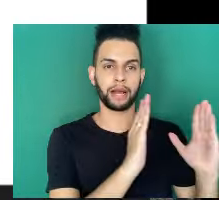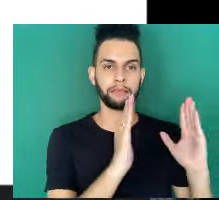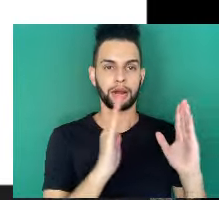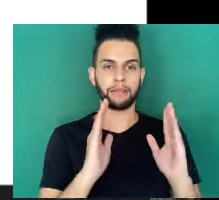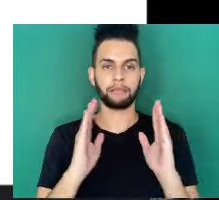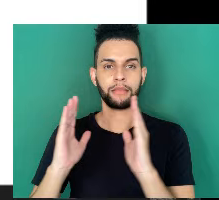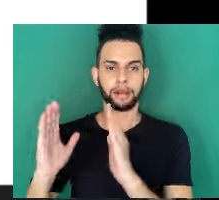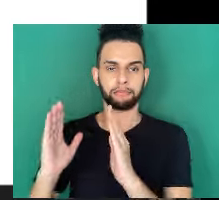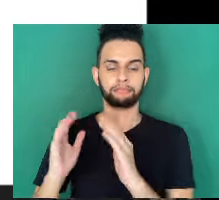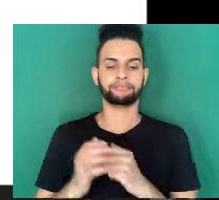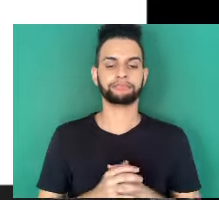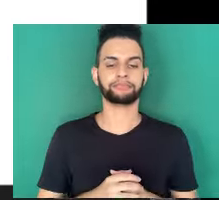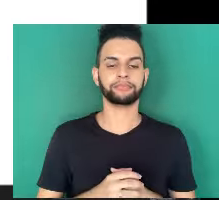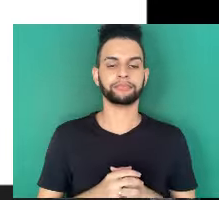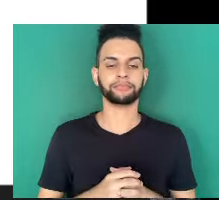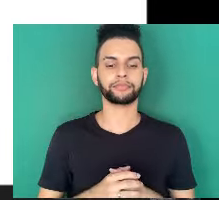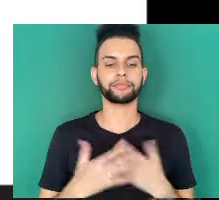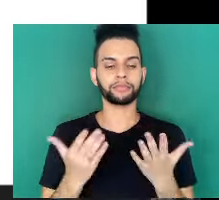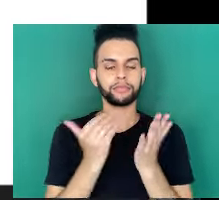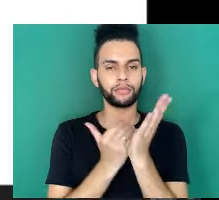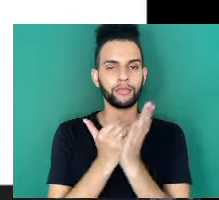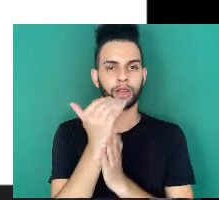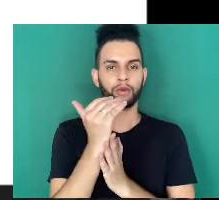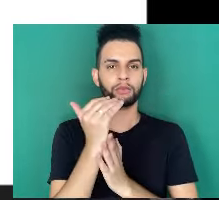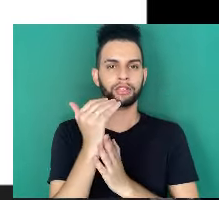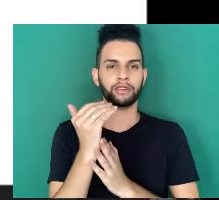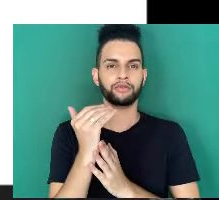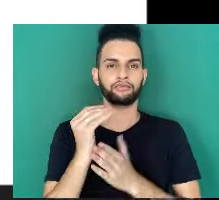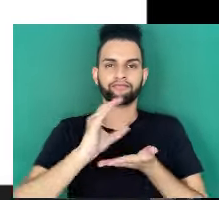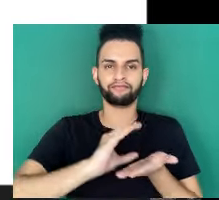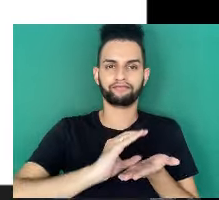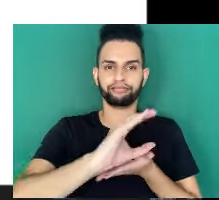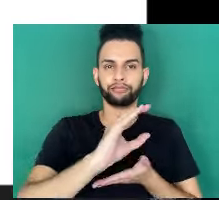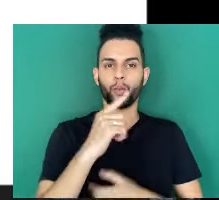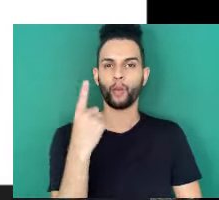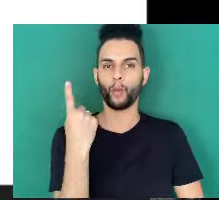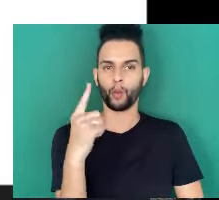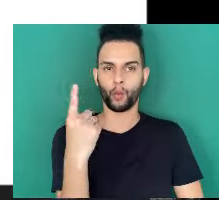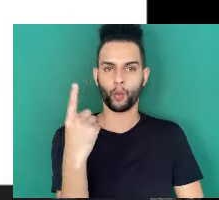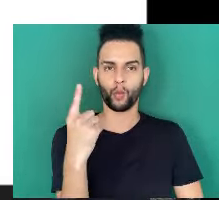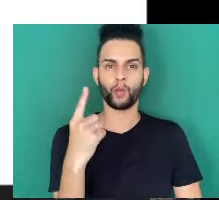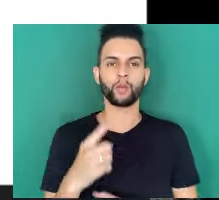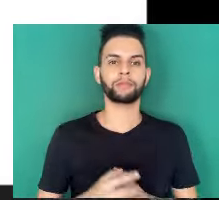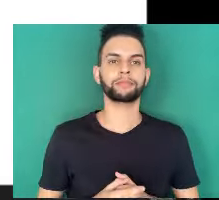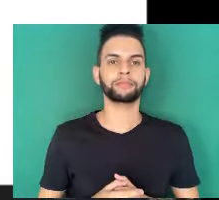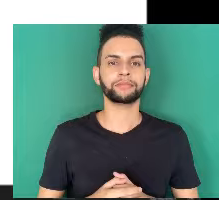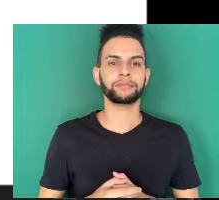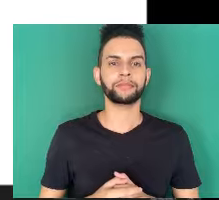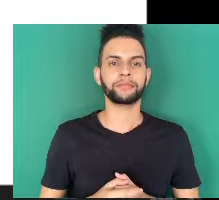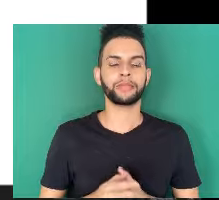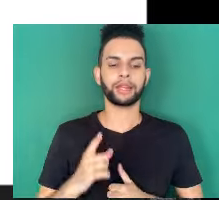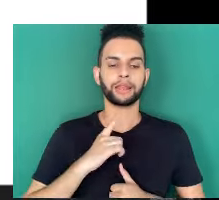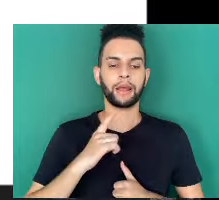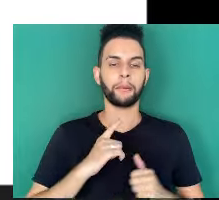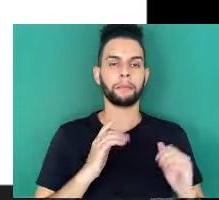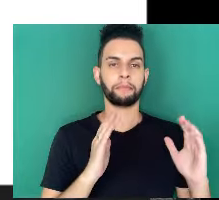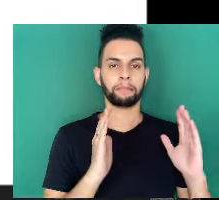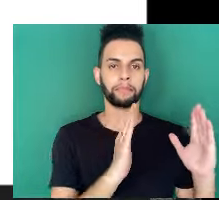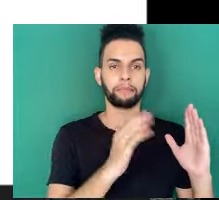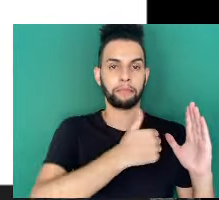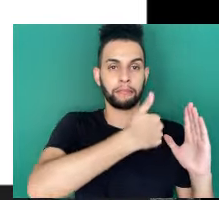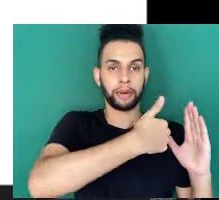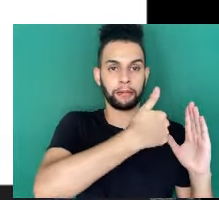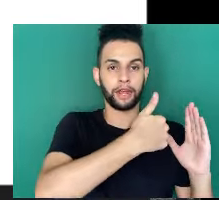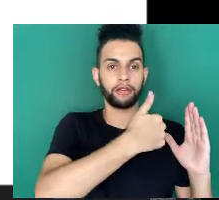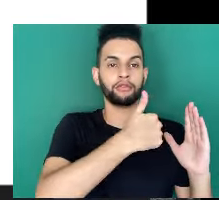lá. Começando com capital inicial de 1. Passado o primeiro período, vai